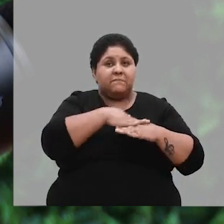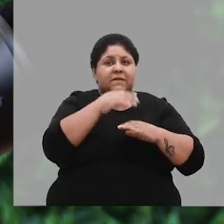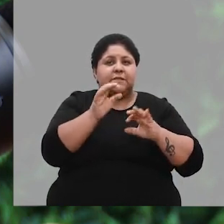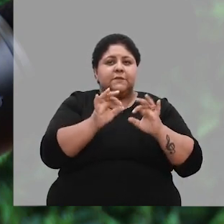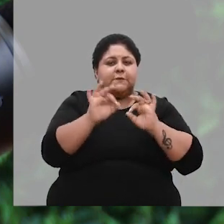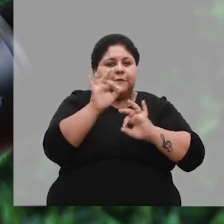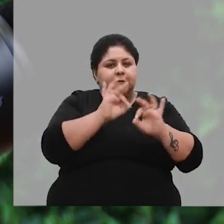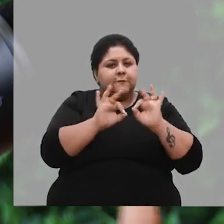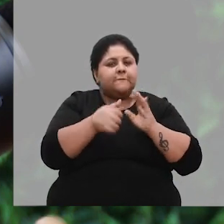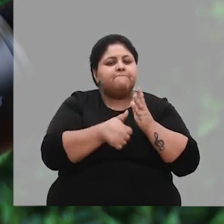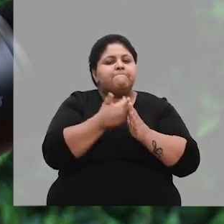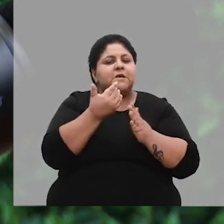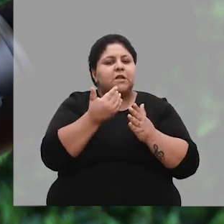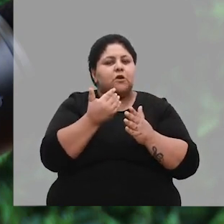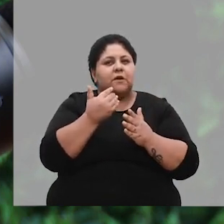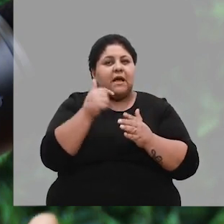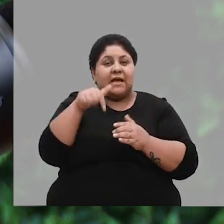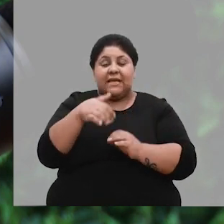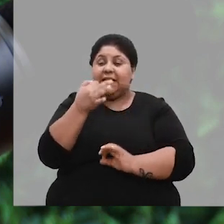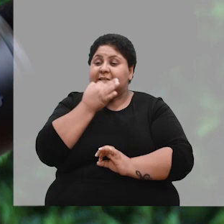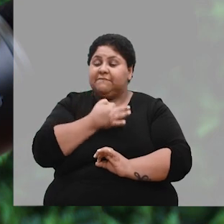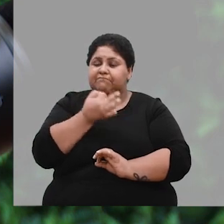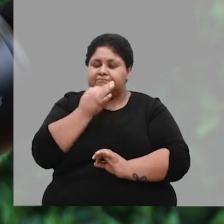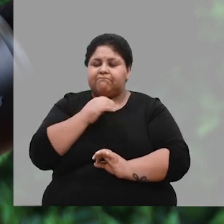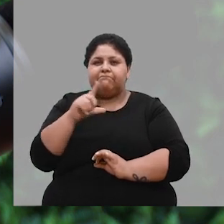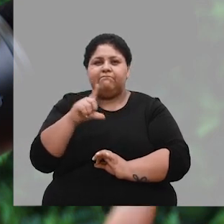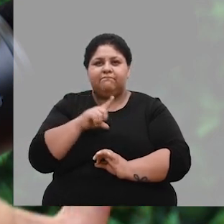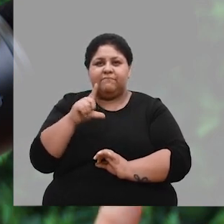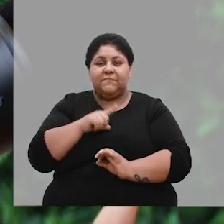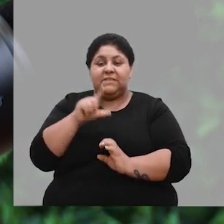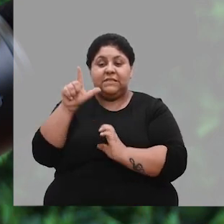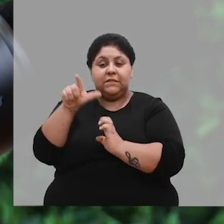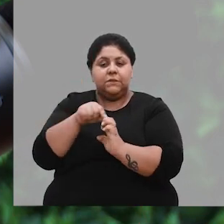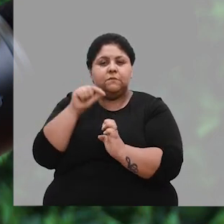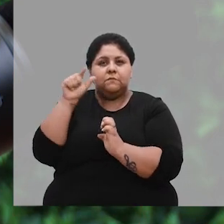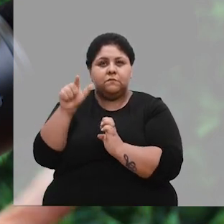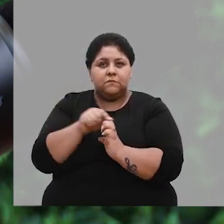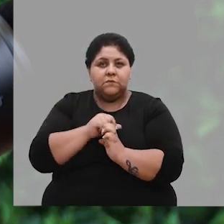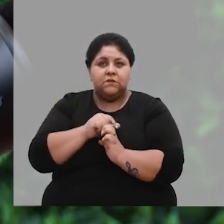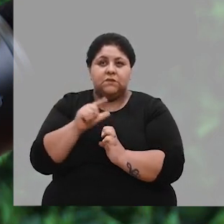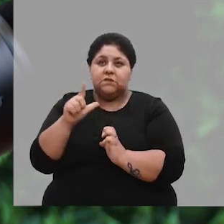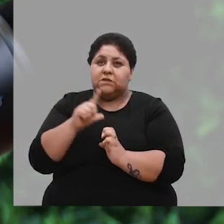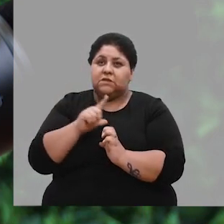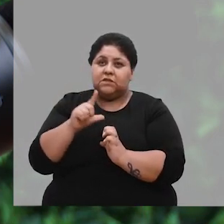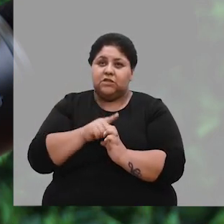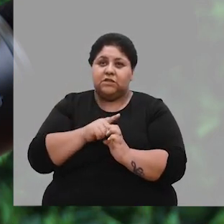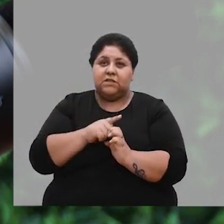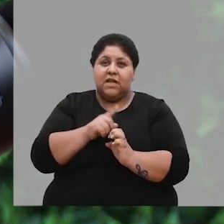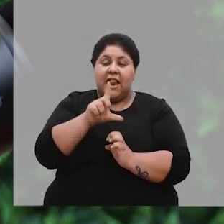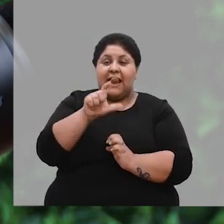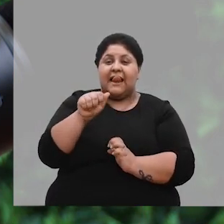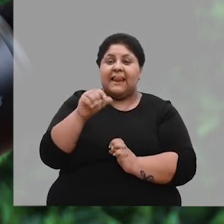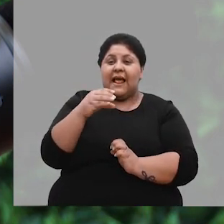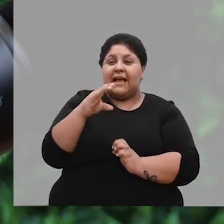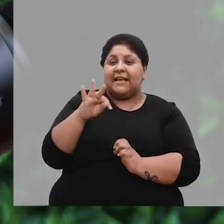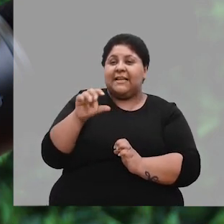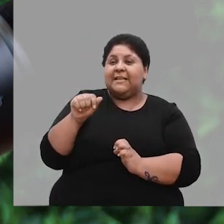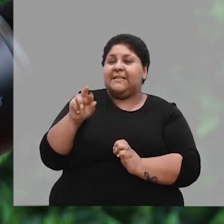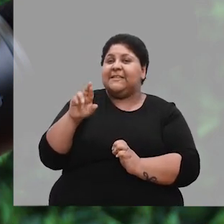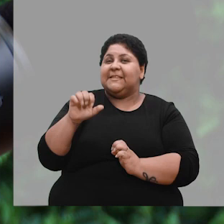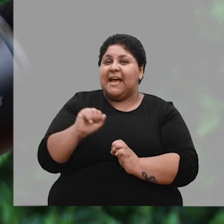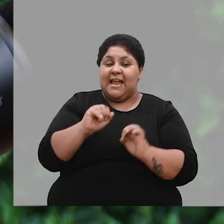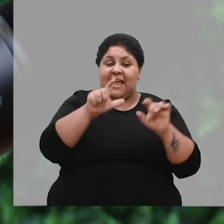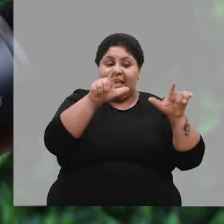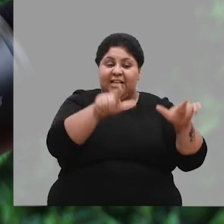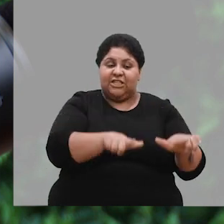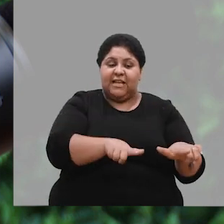sim, precisariam ser mais flexíveis, né? Hoje, aqui em Caxias, a gente tem grandes empresas onde tem o